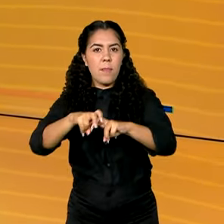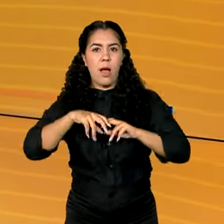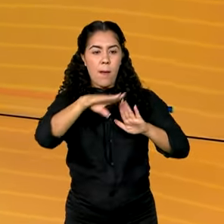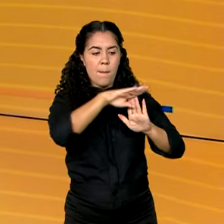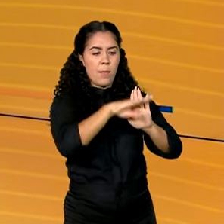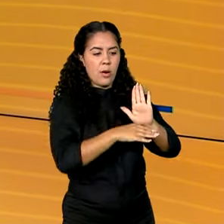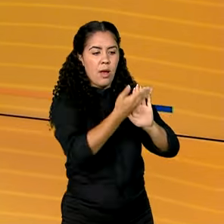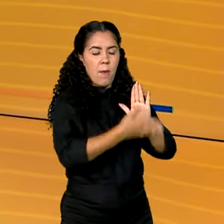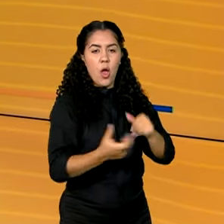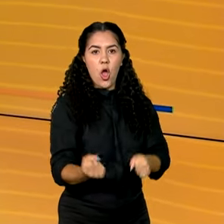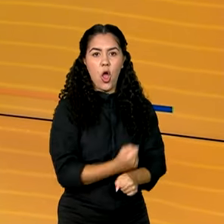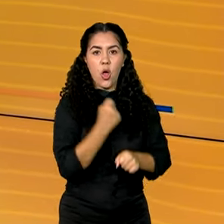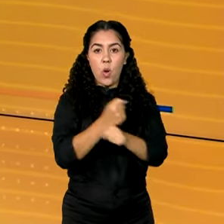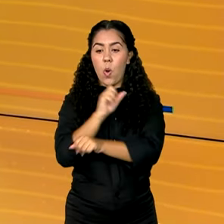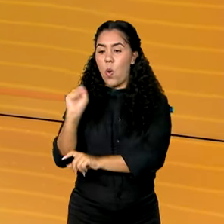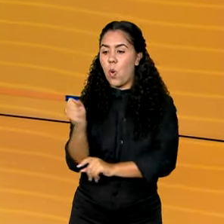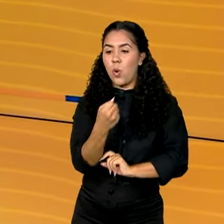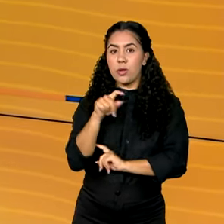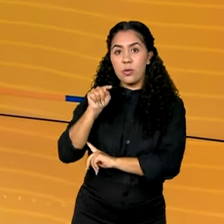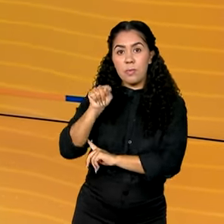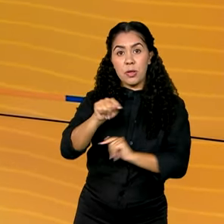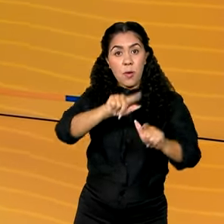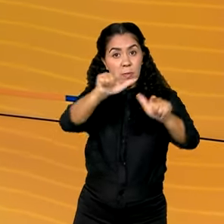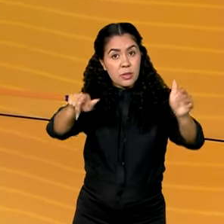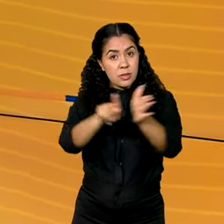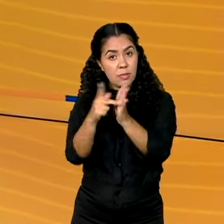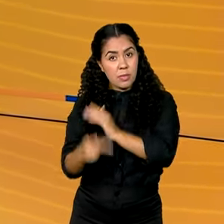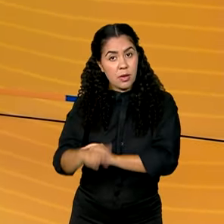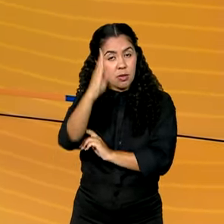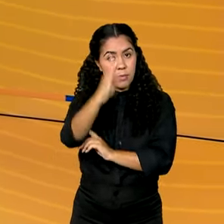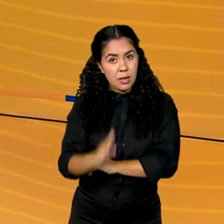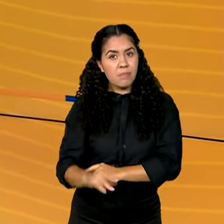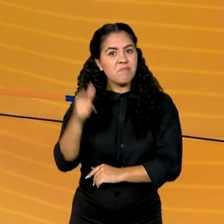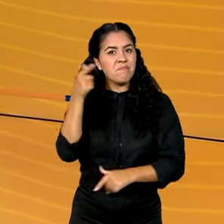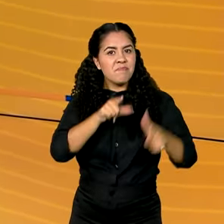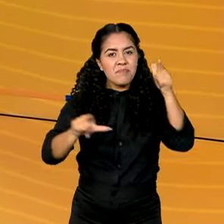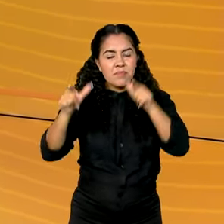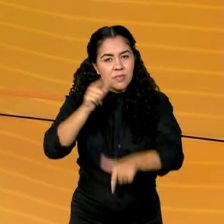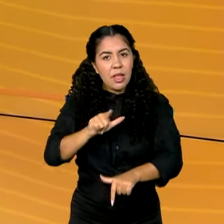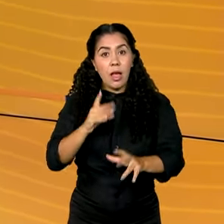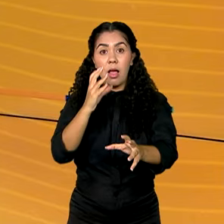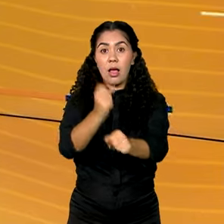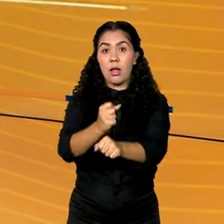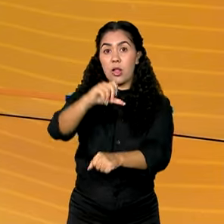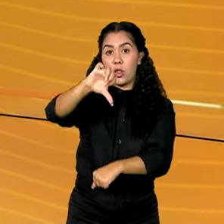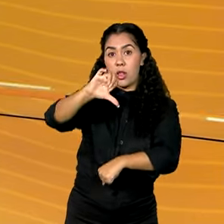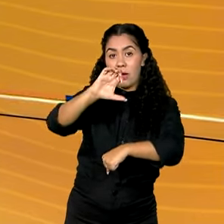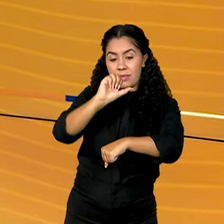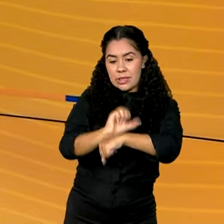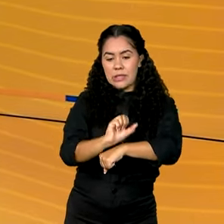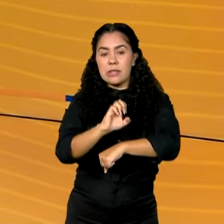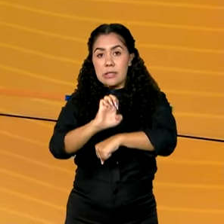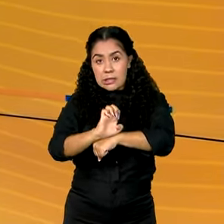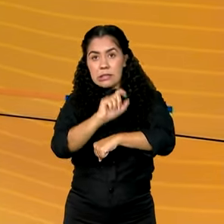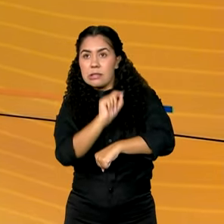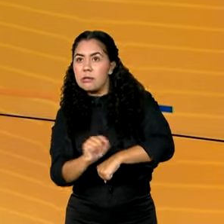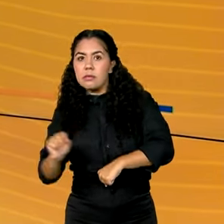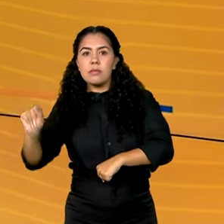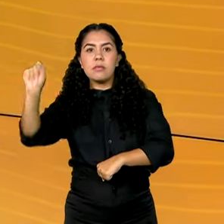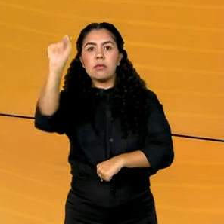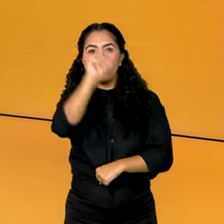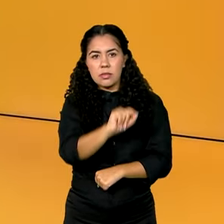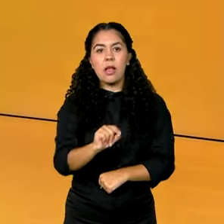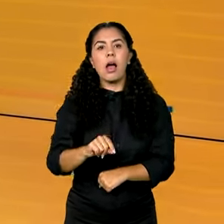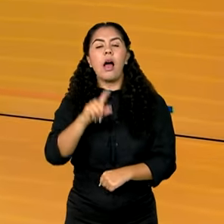8 mil brasileiros serão beneficiados em 9 estados. O investimento de mais de 300 milhões de reais vem do Fundo